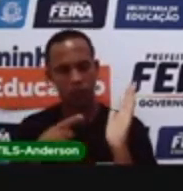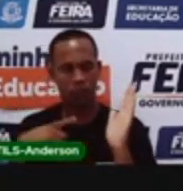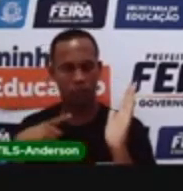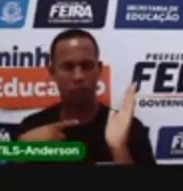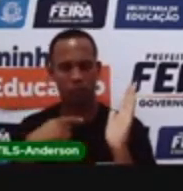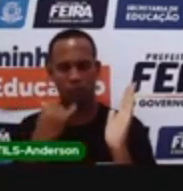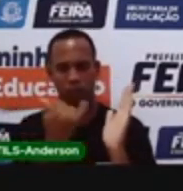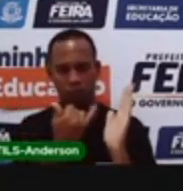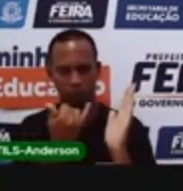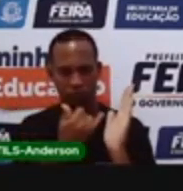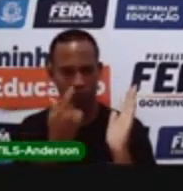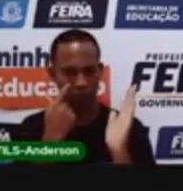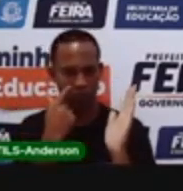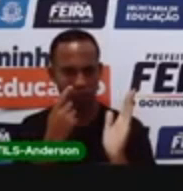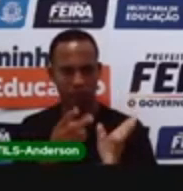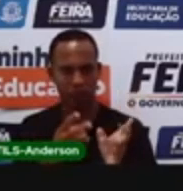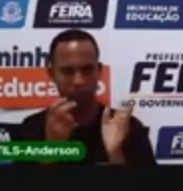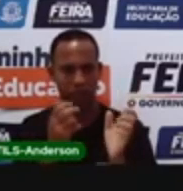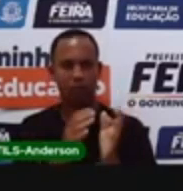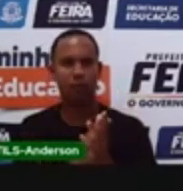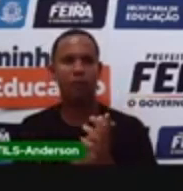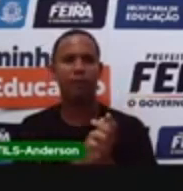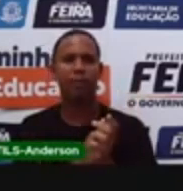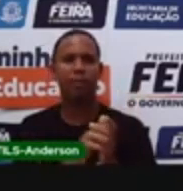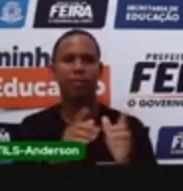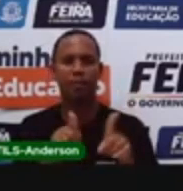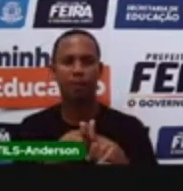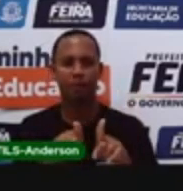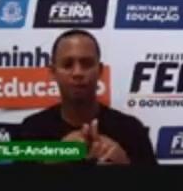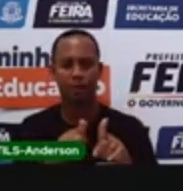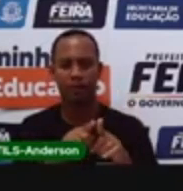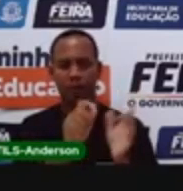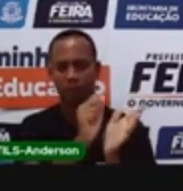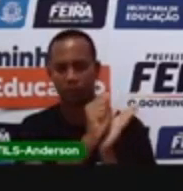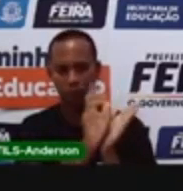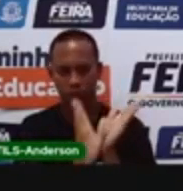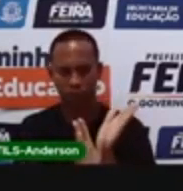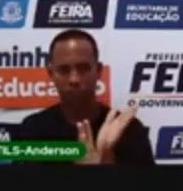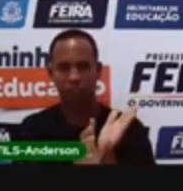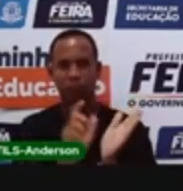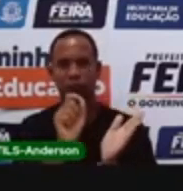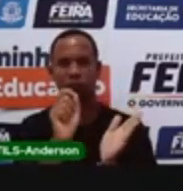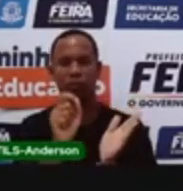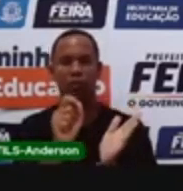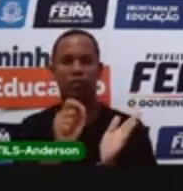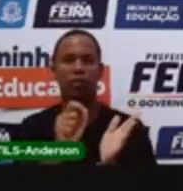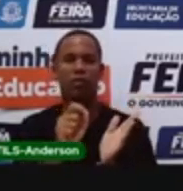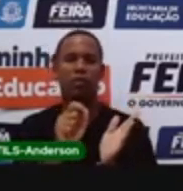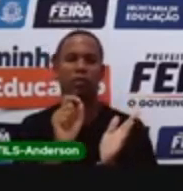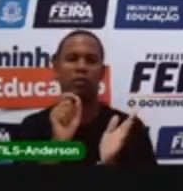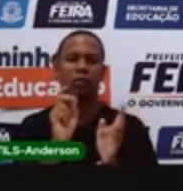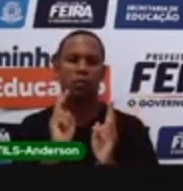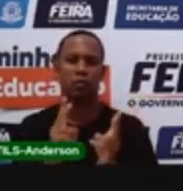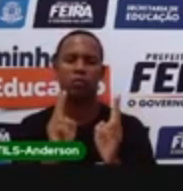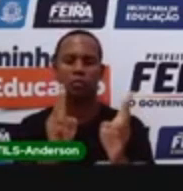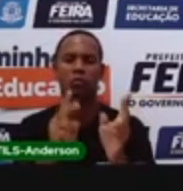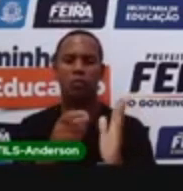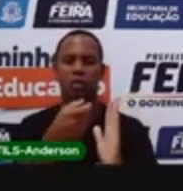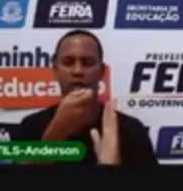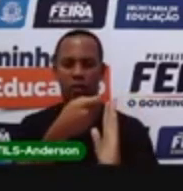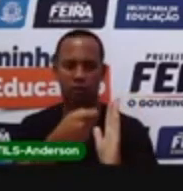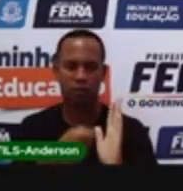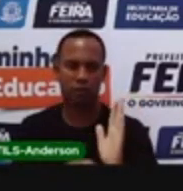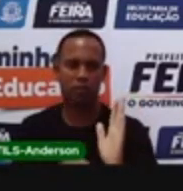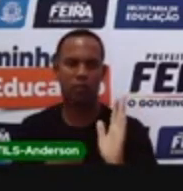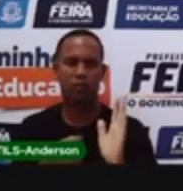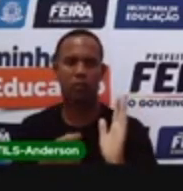essas informações. E para complementar a atividade, ainda com recibo de luz, continue anotando as